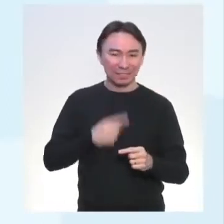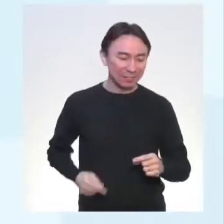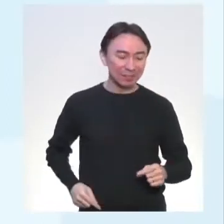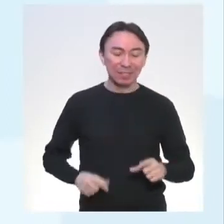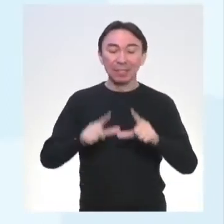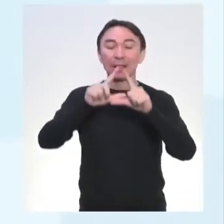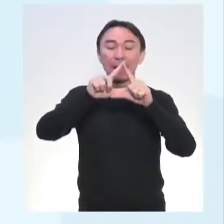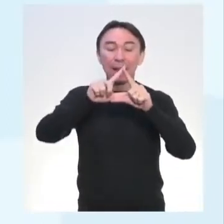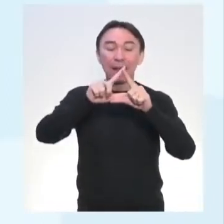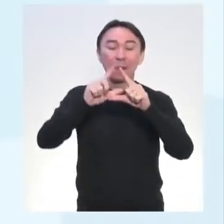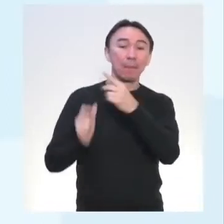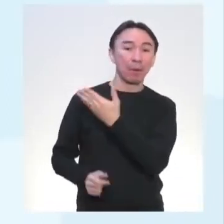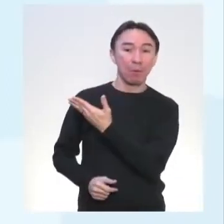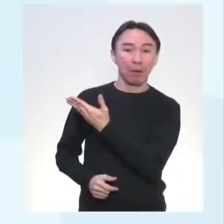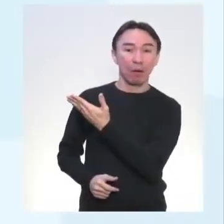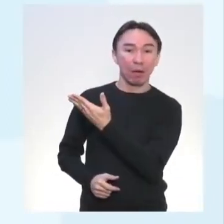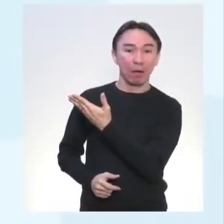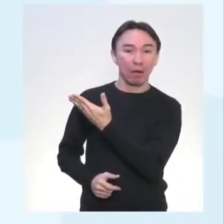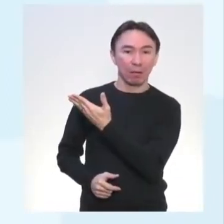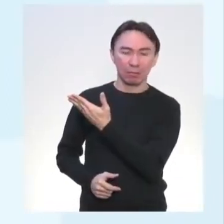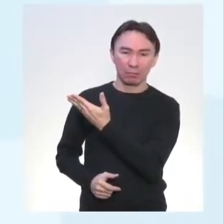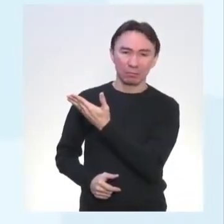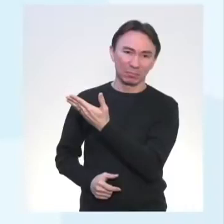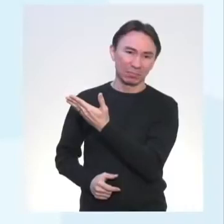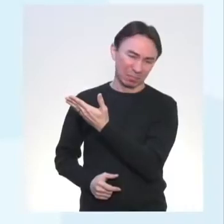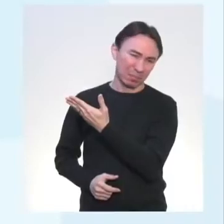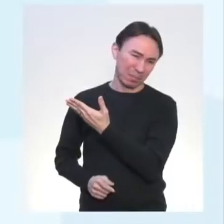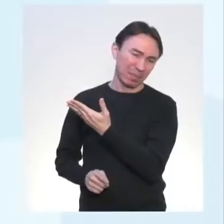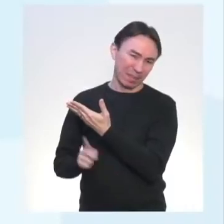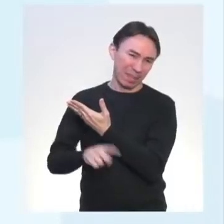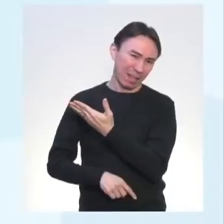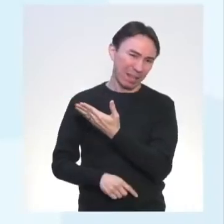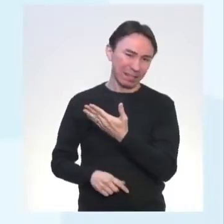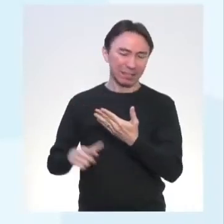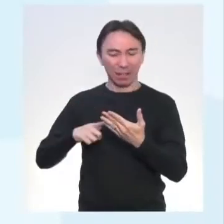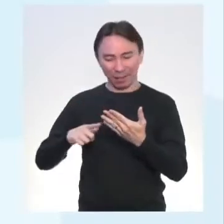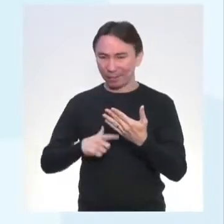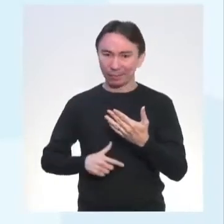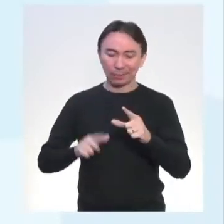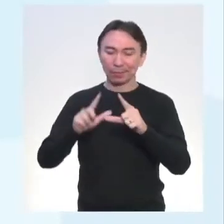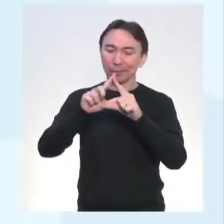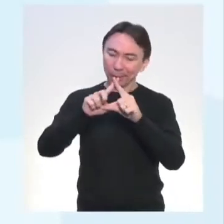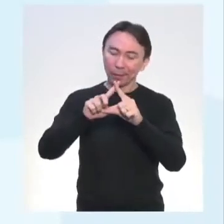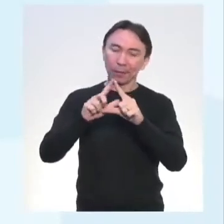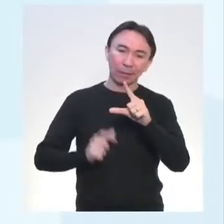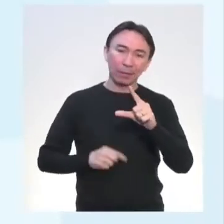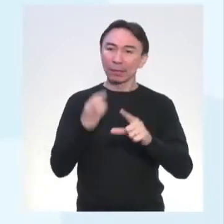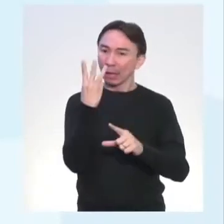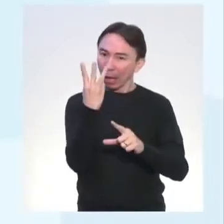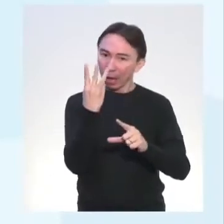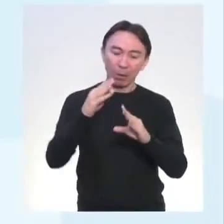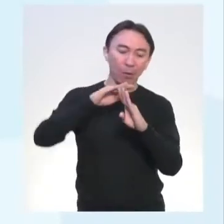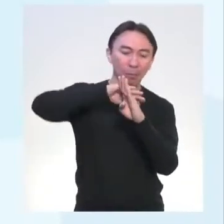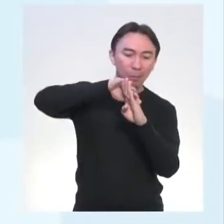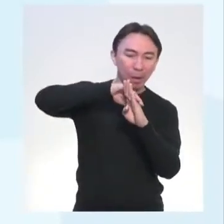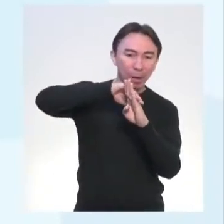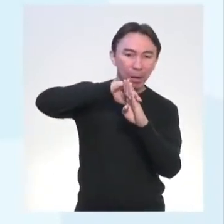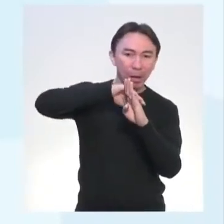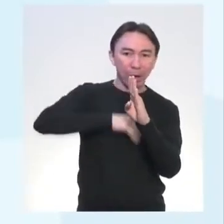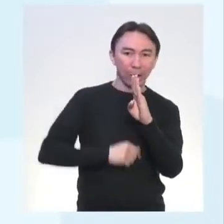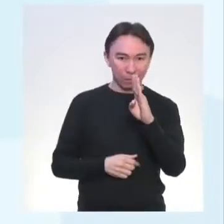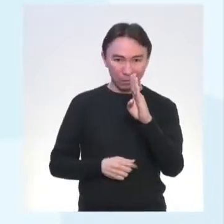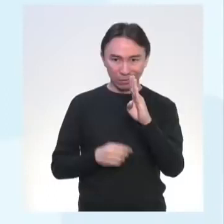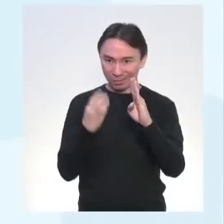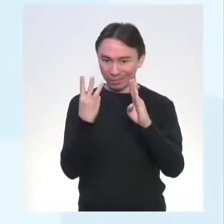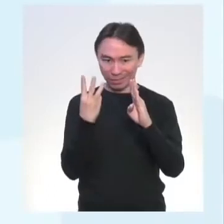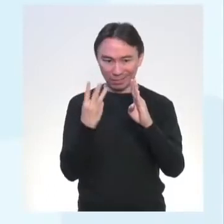É um triângulozinho, obviamente que esse triângulo ele tem 3 lados, né? Se tem 3 lados, cada ponta